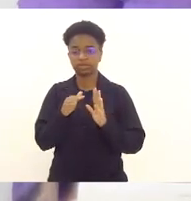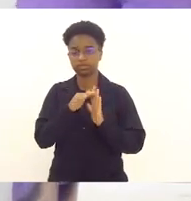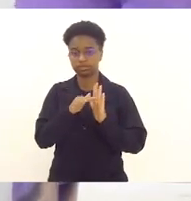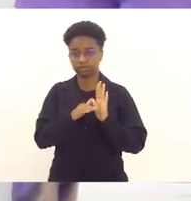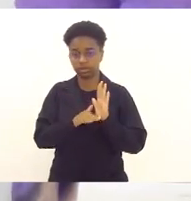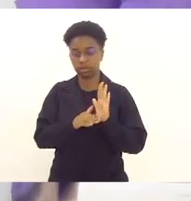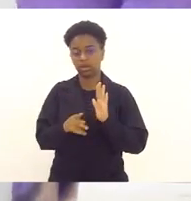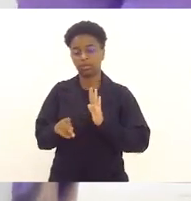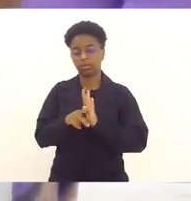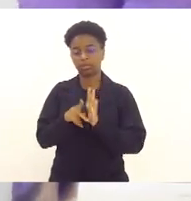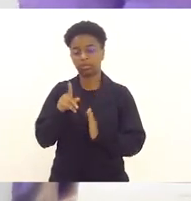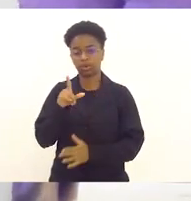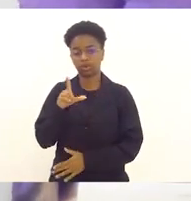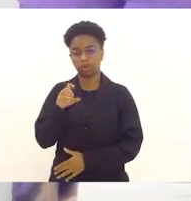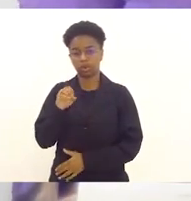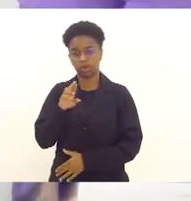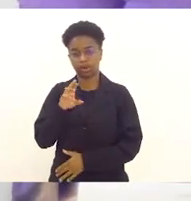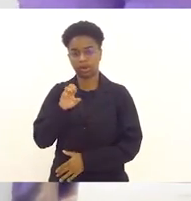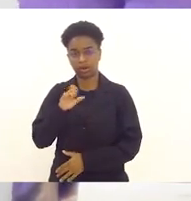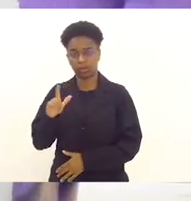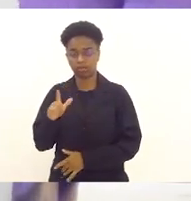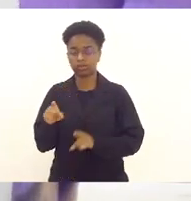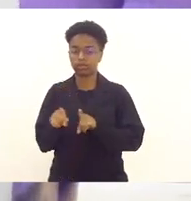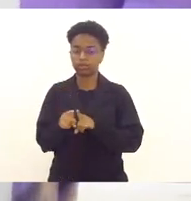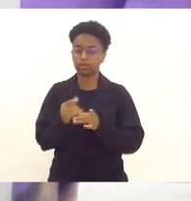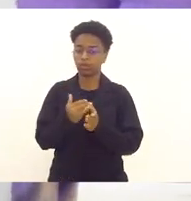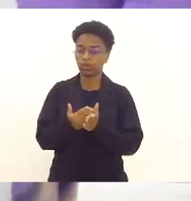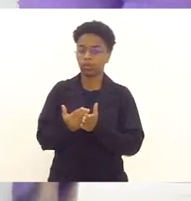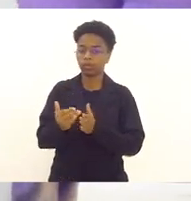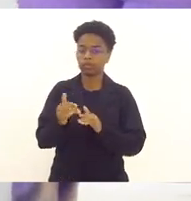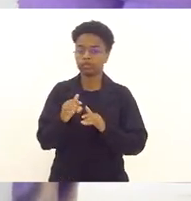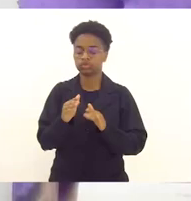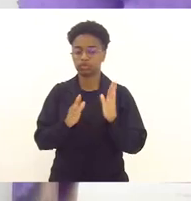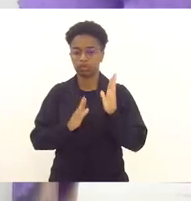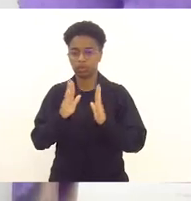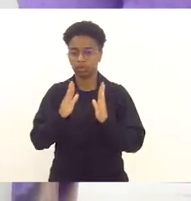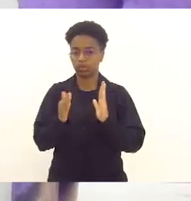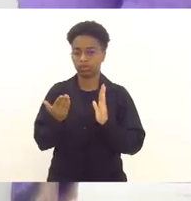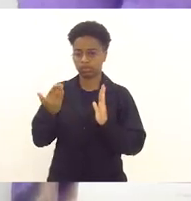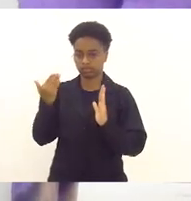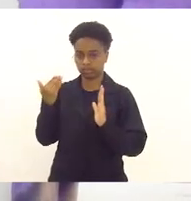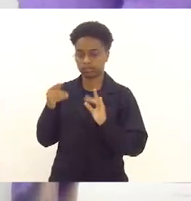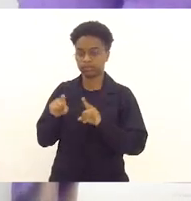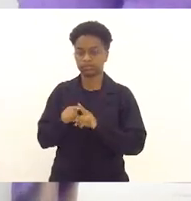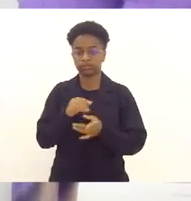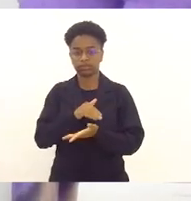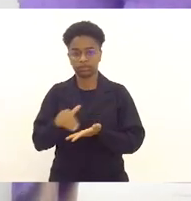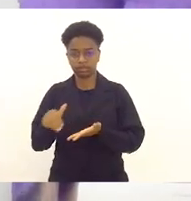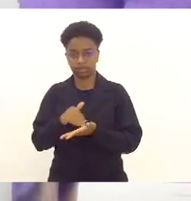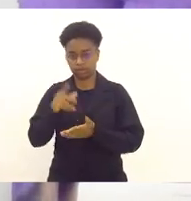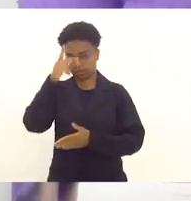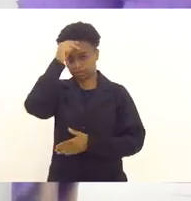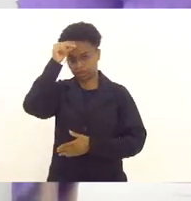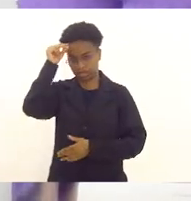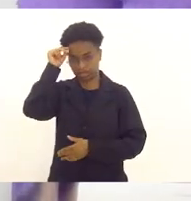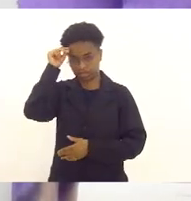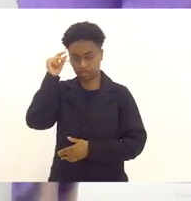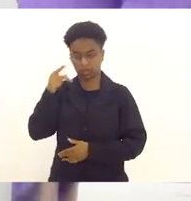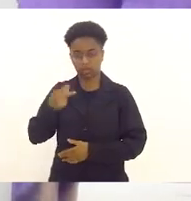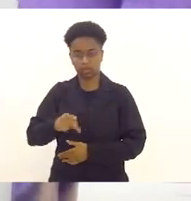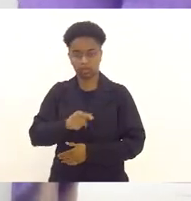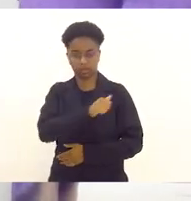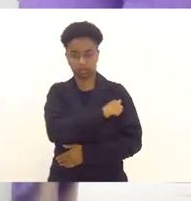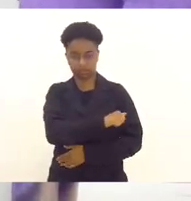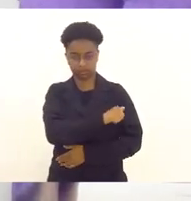L'Oréal né que também iniciou a campanha já tem um tempinho e a secretaria de Municipal do Rio de